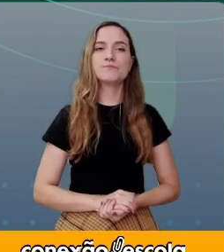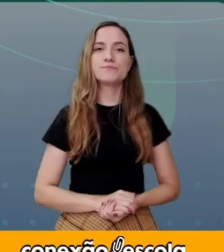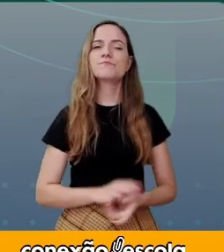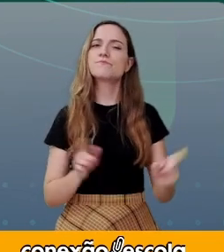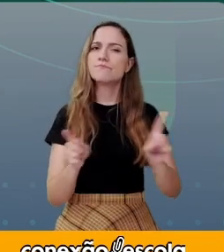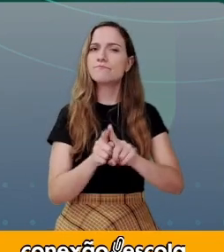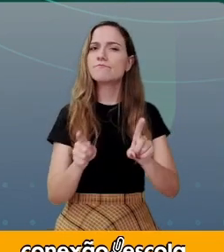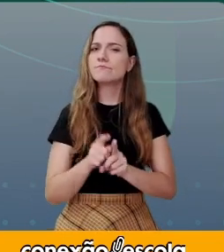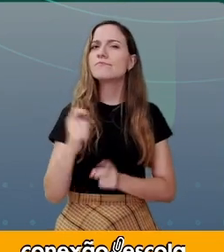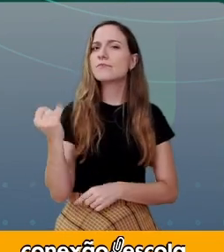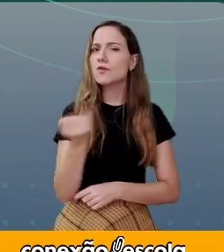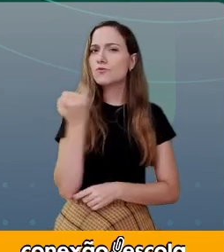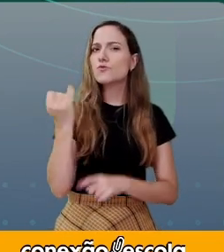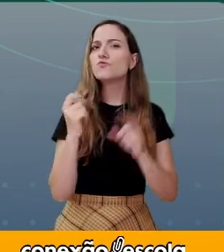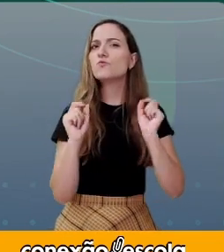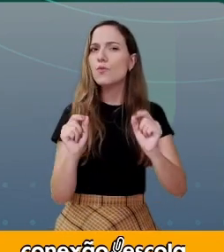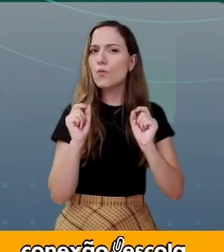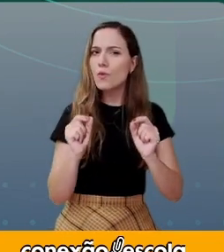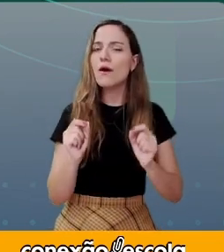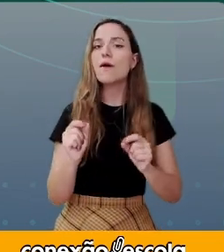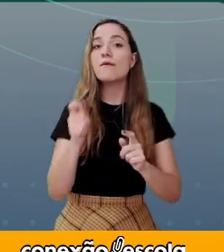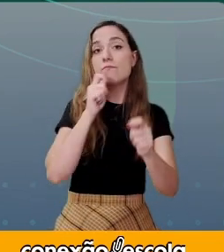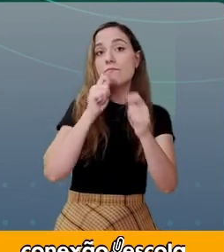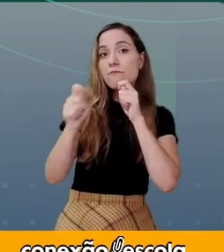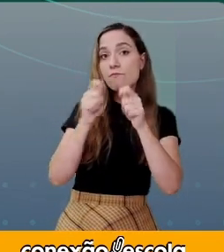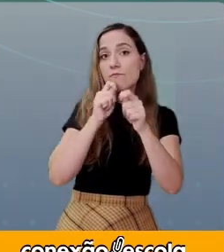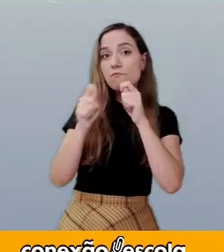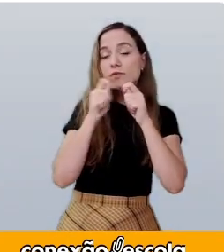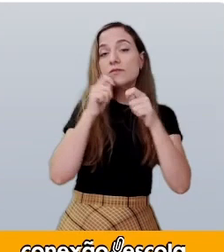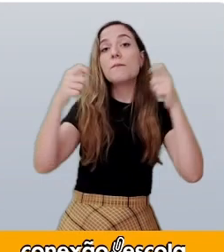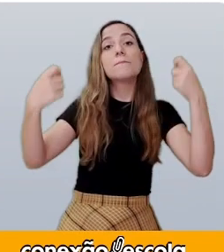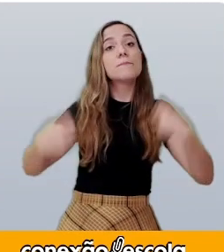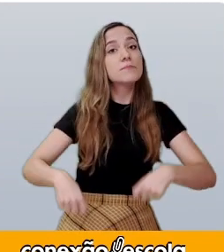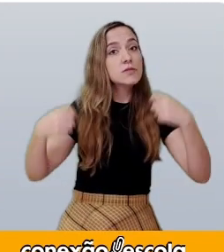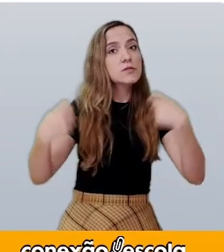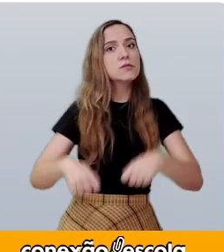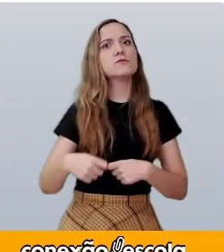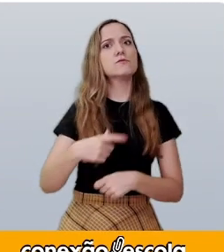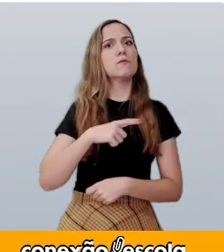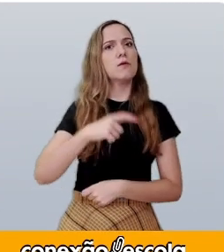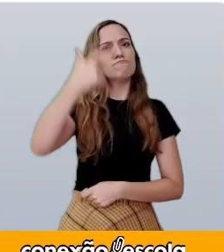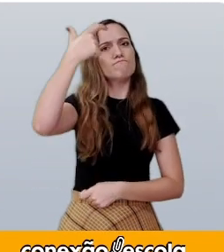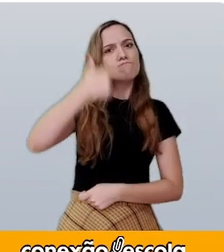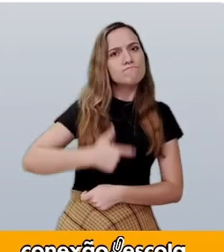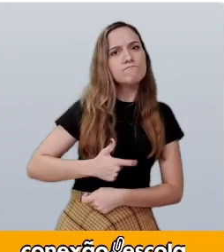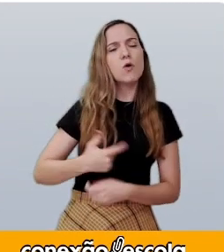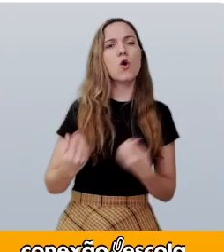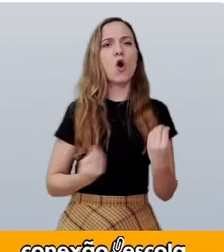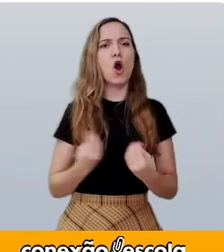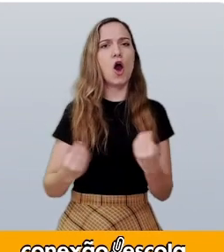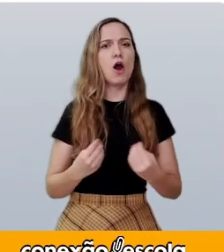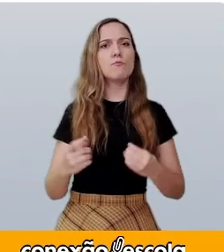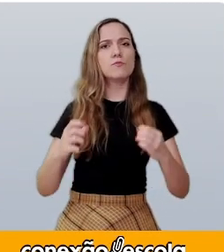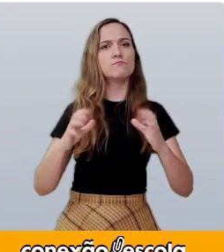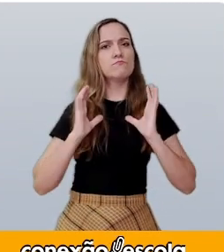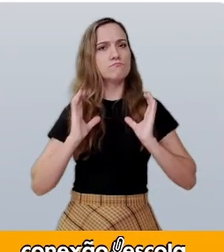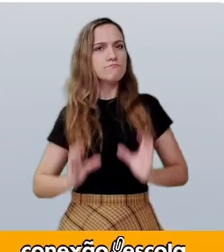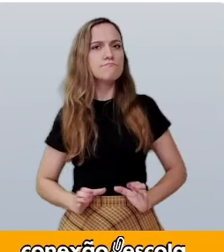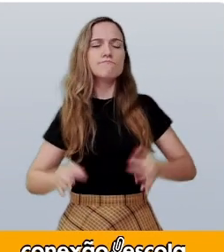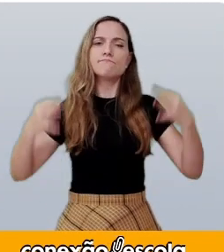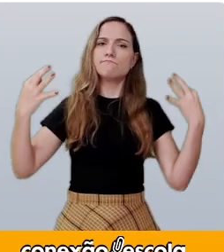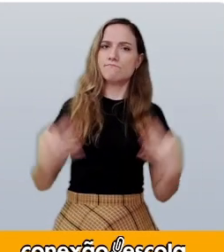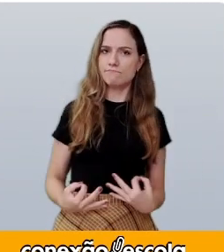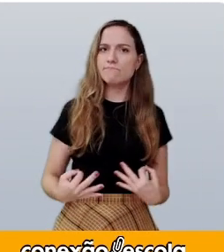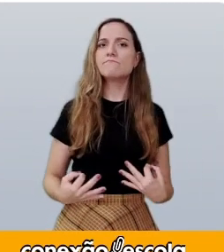Também é importante saber que a entrevista requer uma postura adequada, tanto